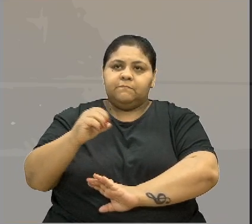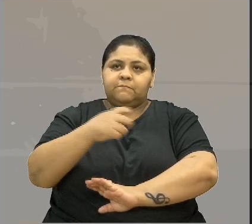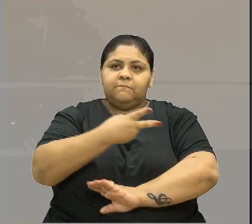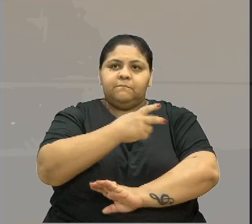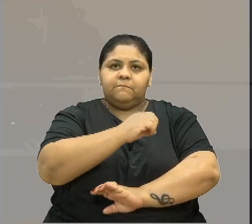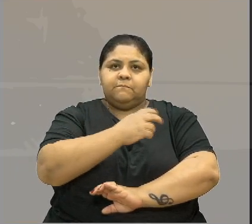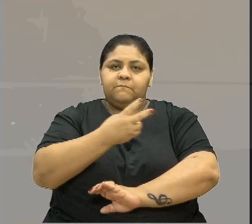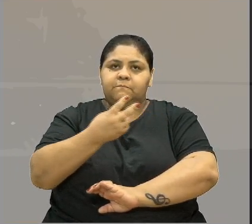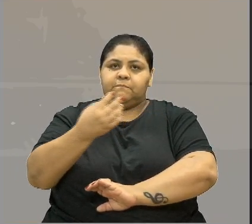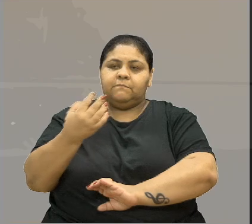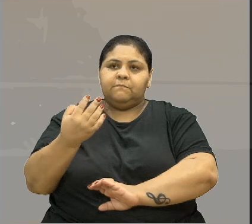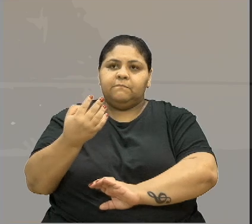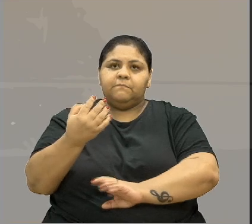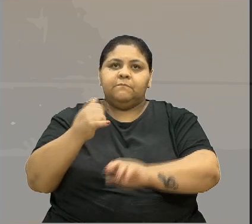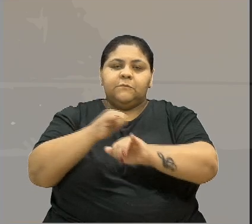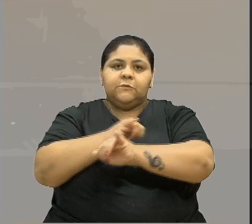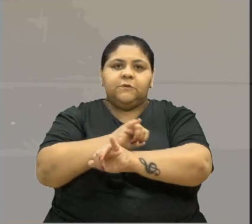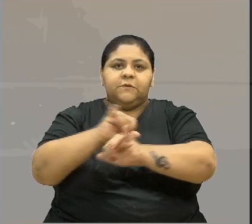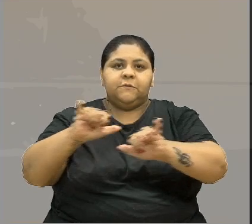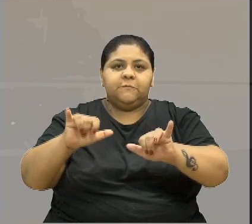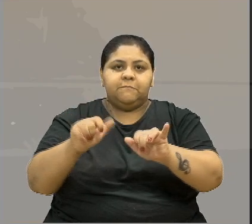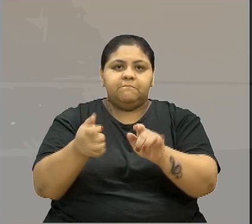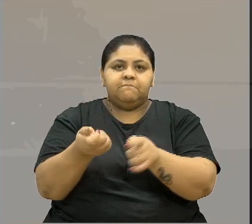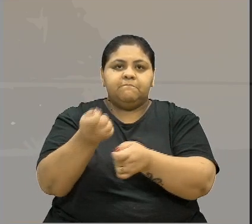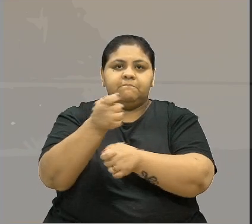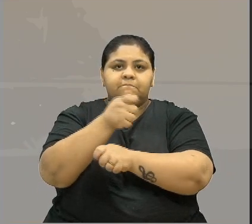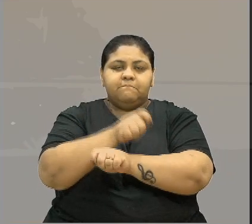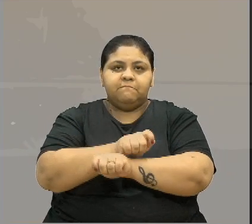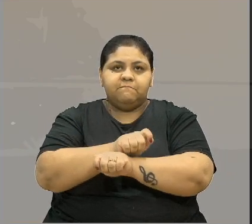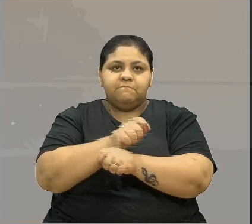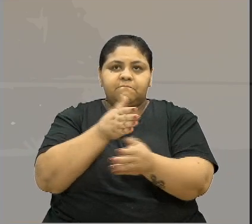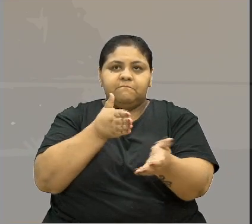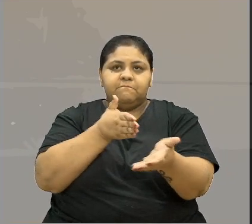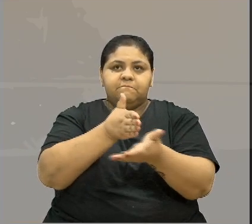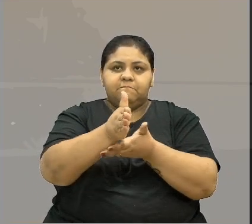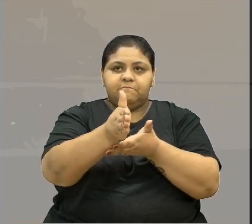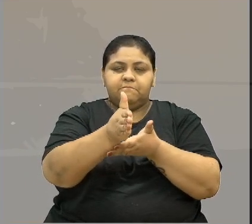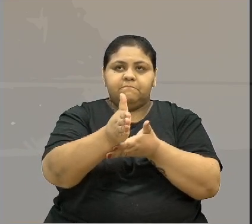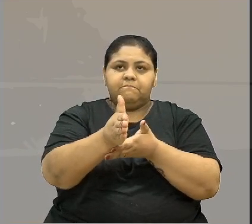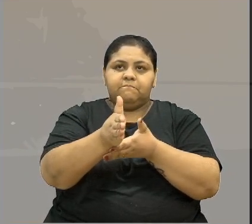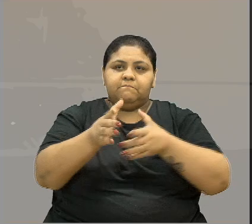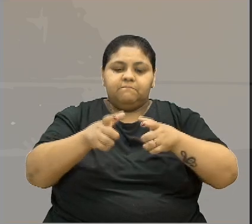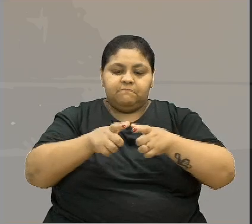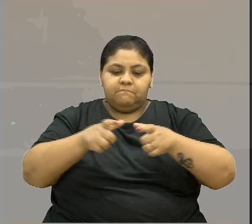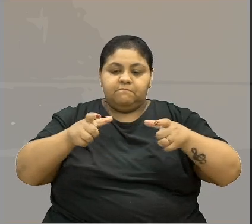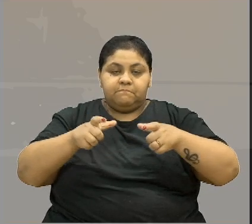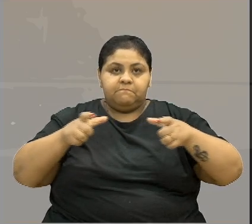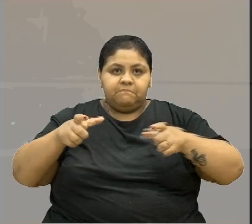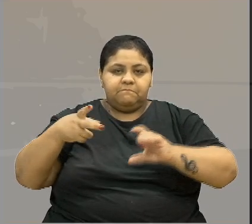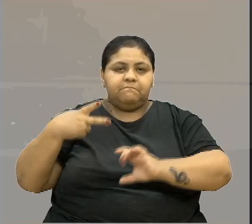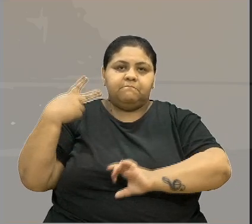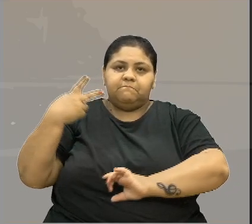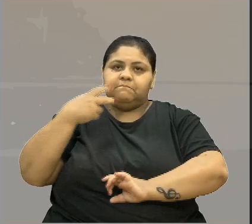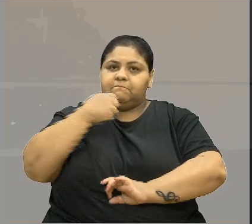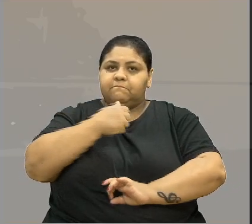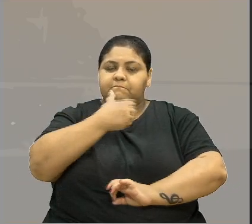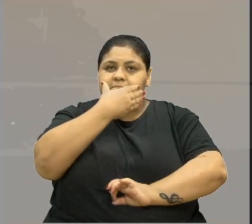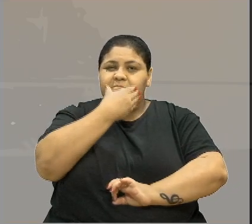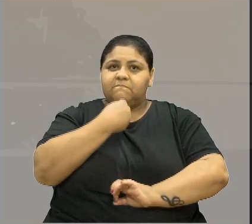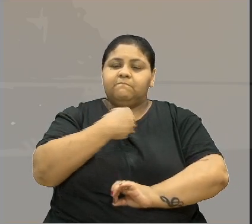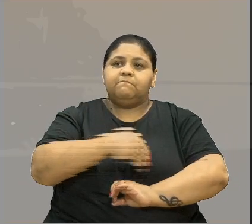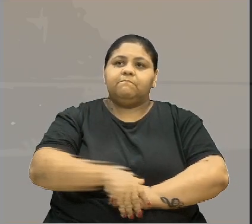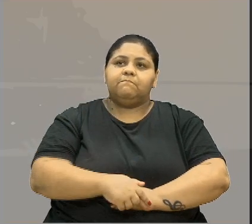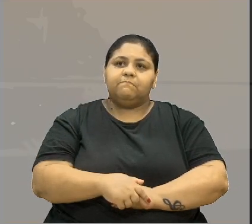200/2024, com mensagens retificativas, foi aprovado por unanimidade das vereadoras e